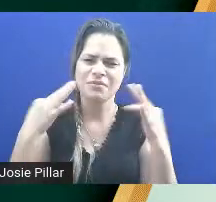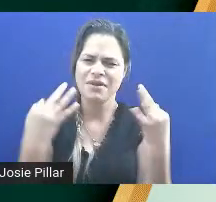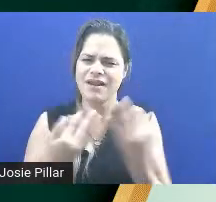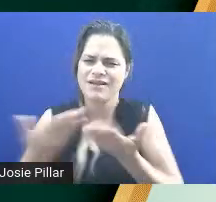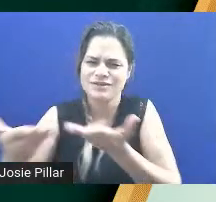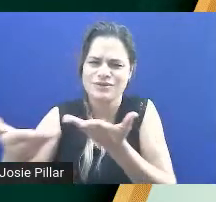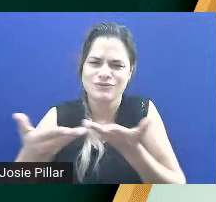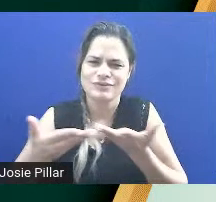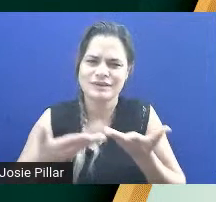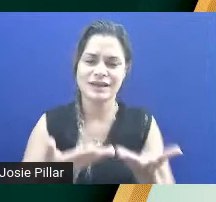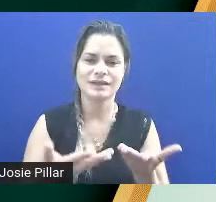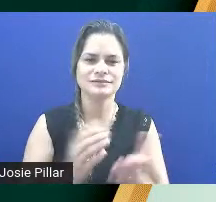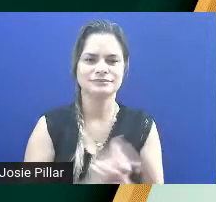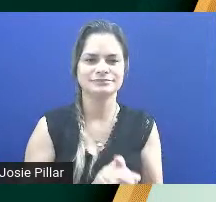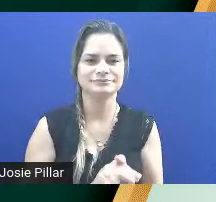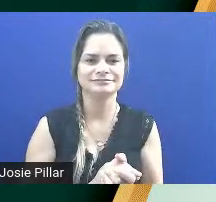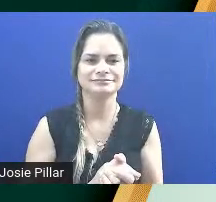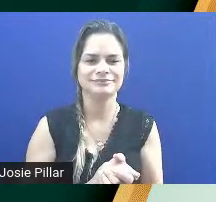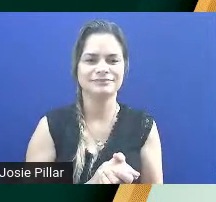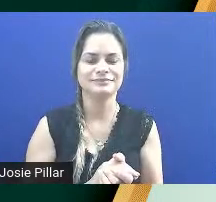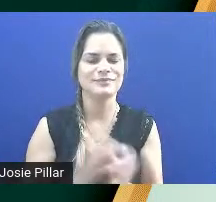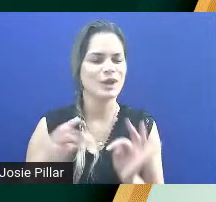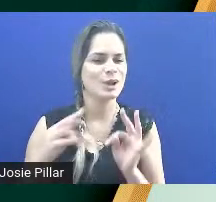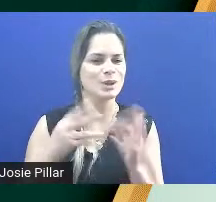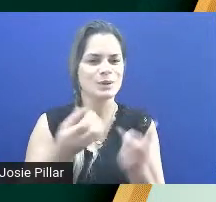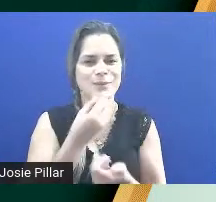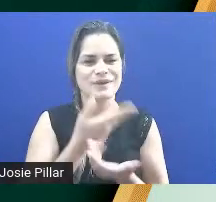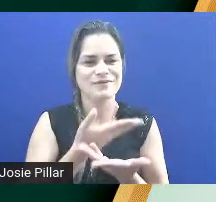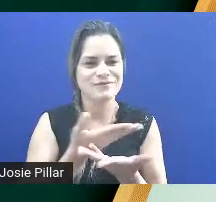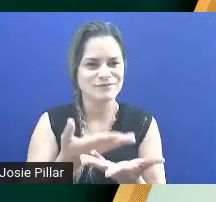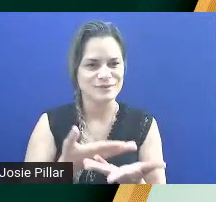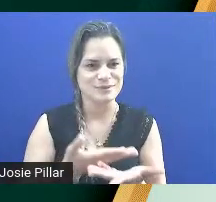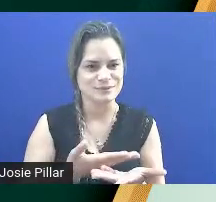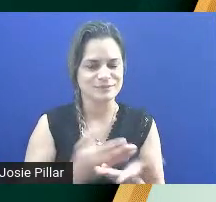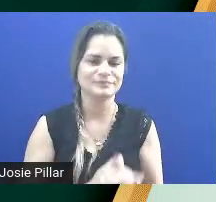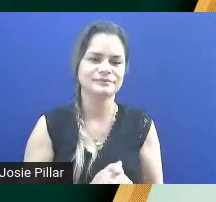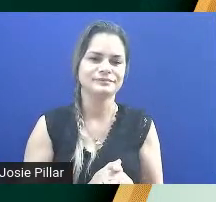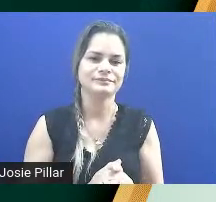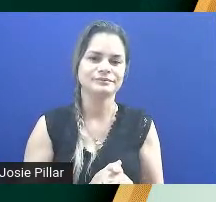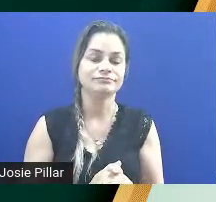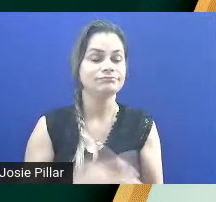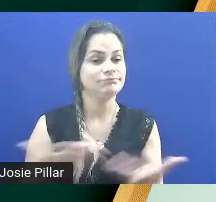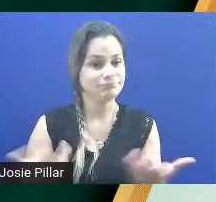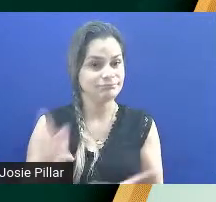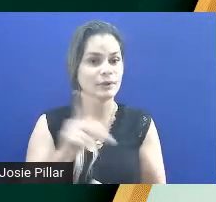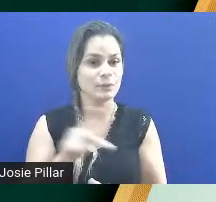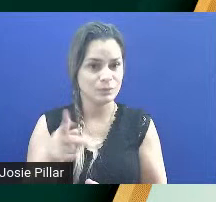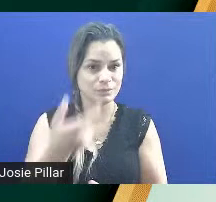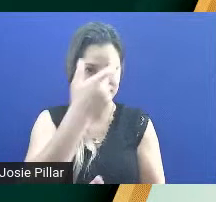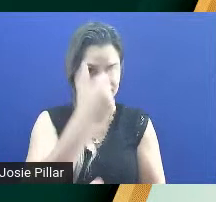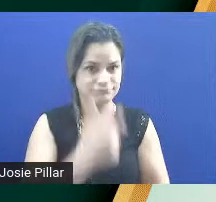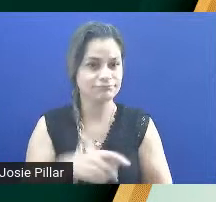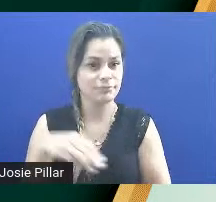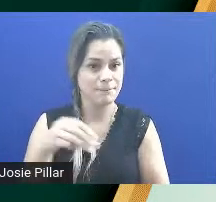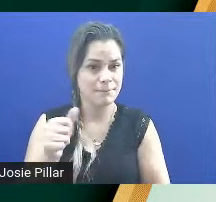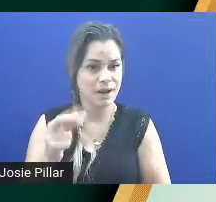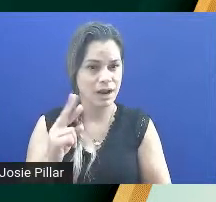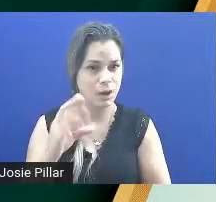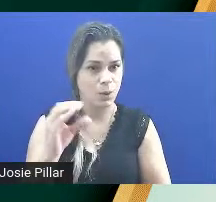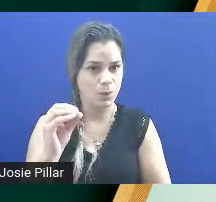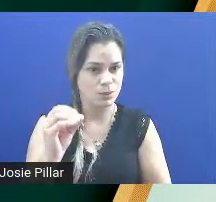convidados, sejam todos muito bem-vindos. Eu, professor Marcos Vinícius Morini